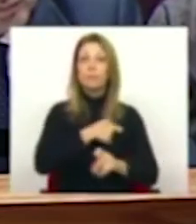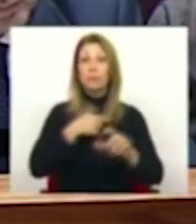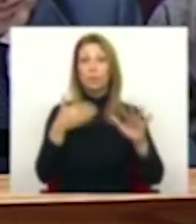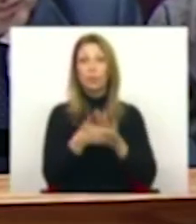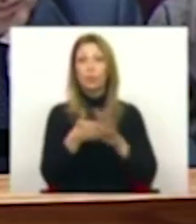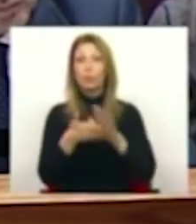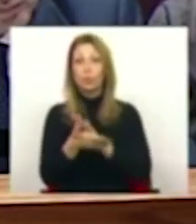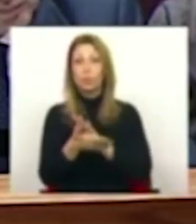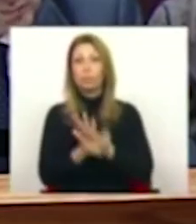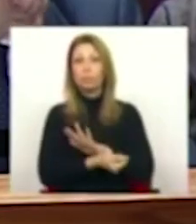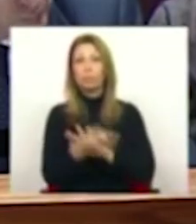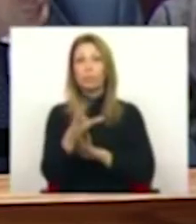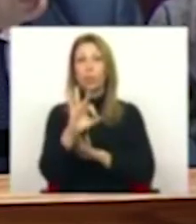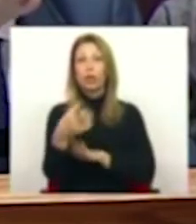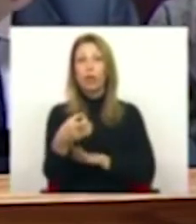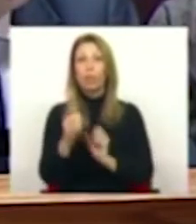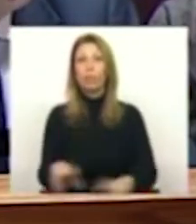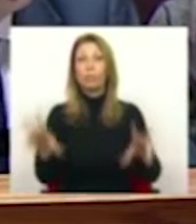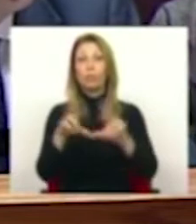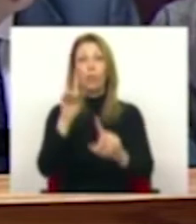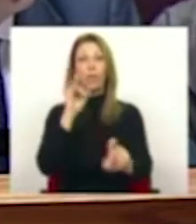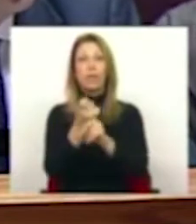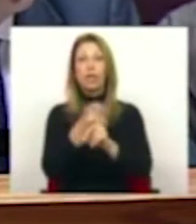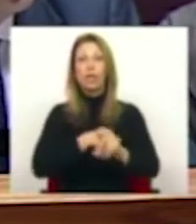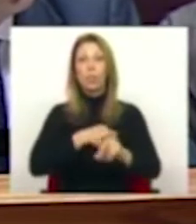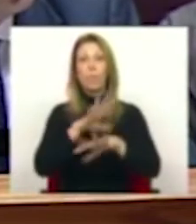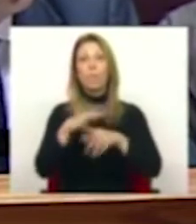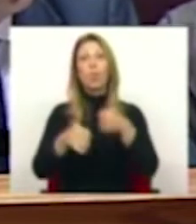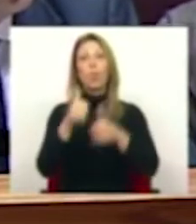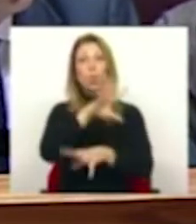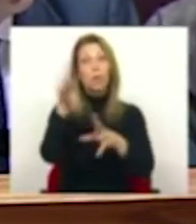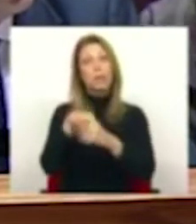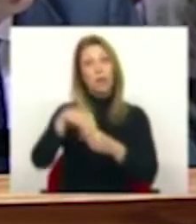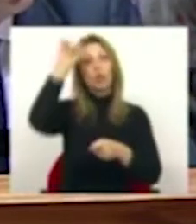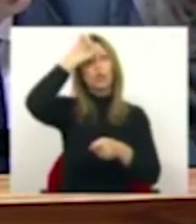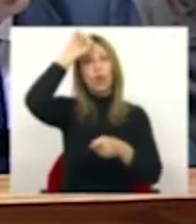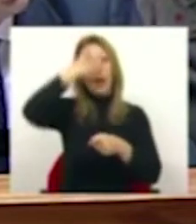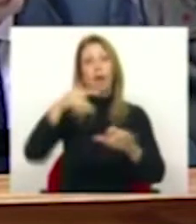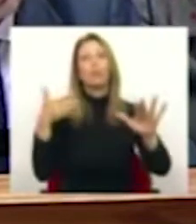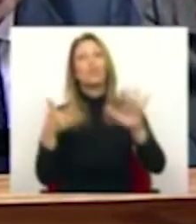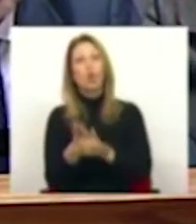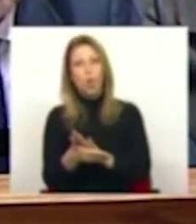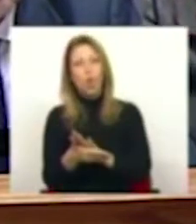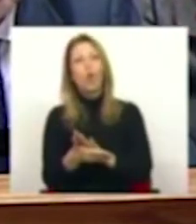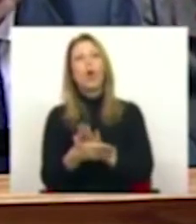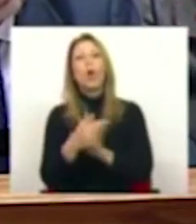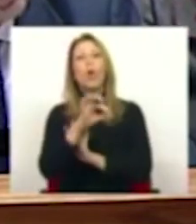com 40 novos inspectores provenientes do concurso interno e em janeiro entrarão em funções